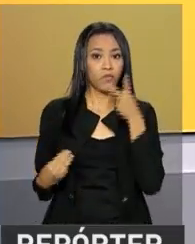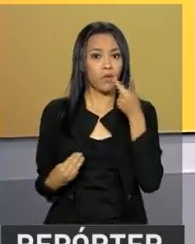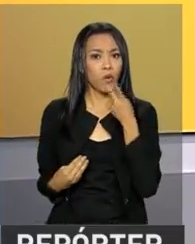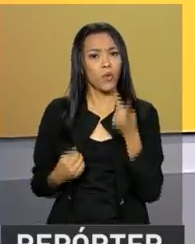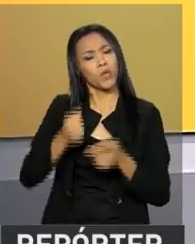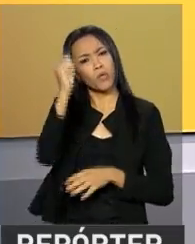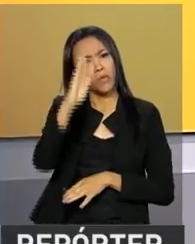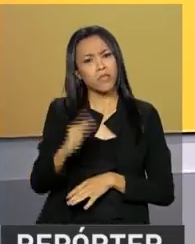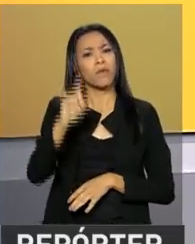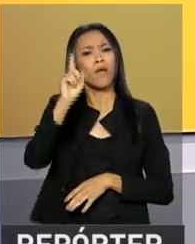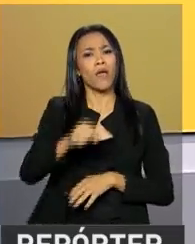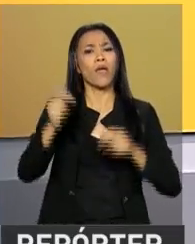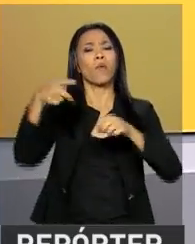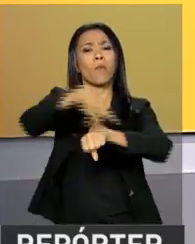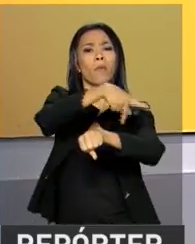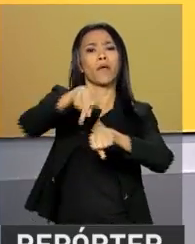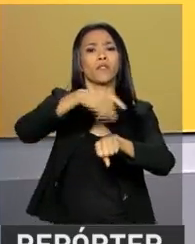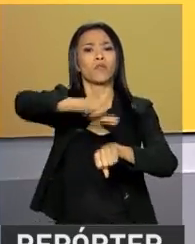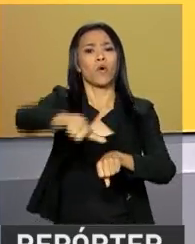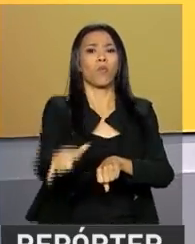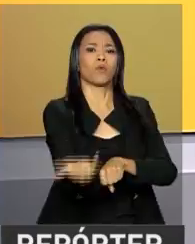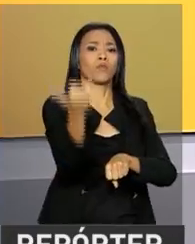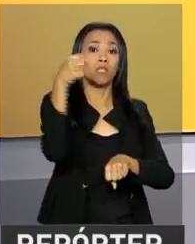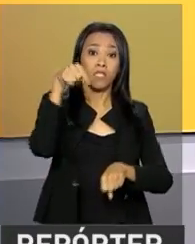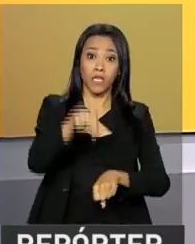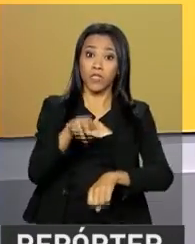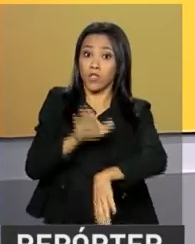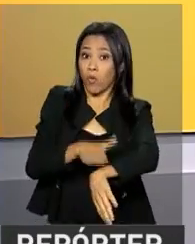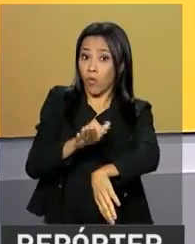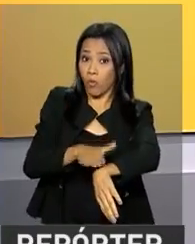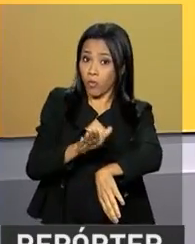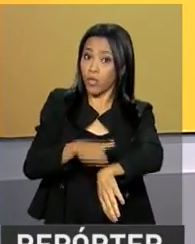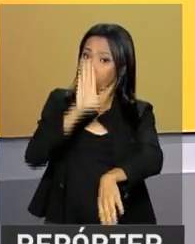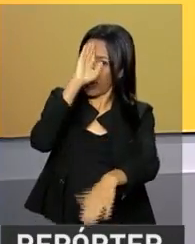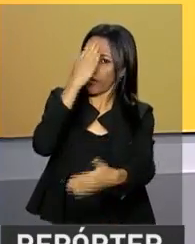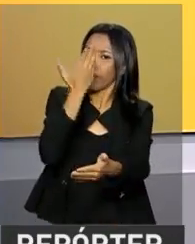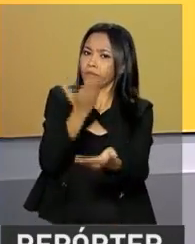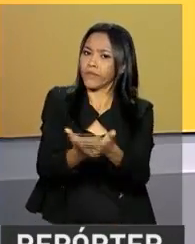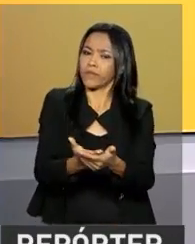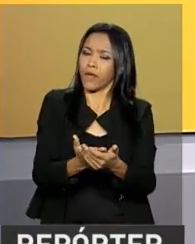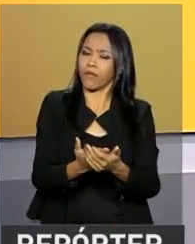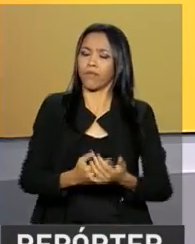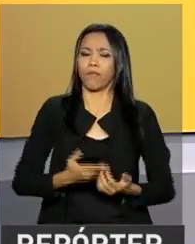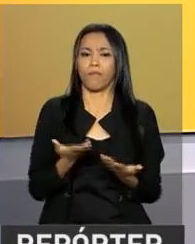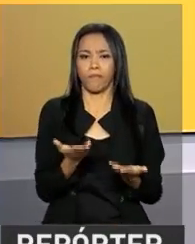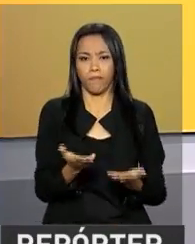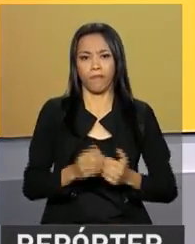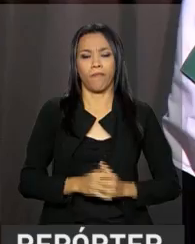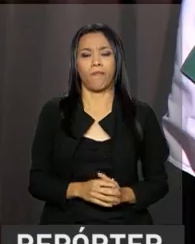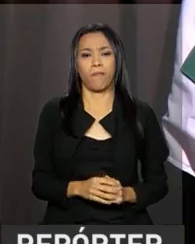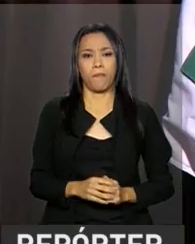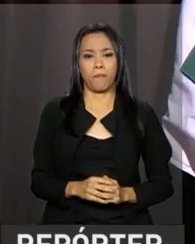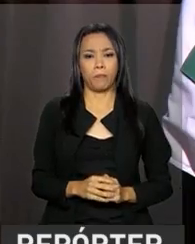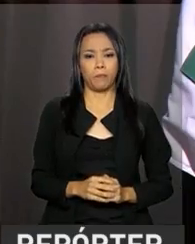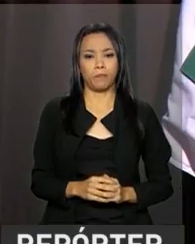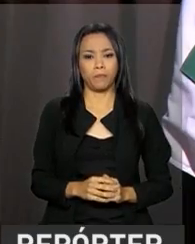é um país de oportunidades e que esse é o momento para acreditar e apostar.